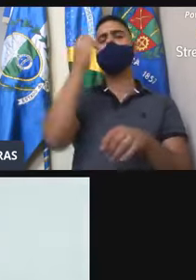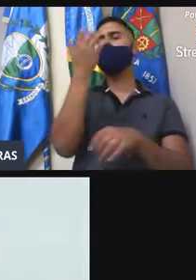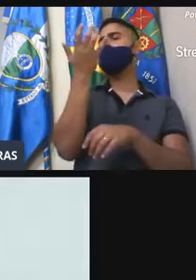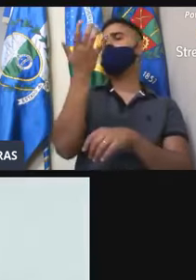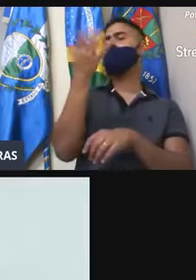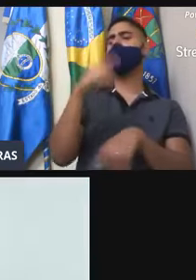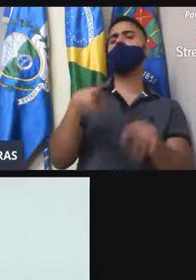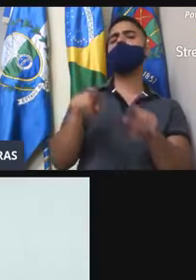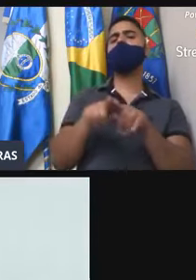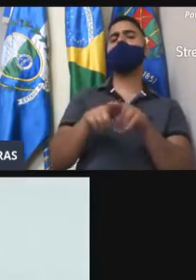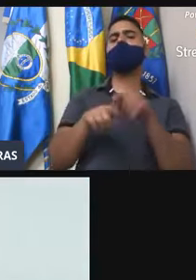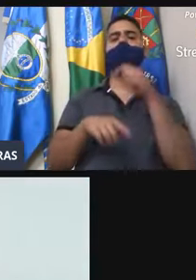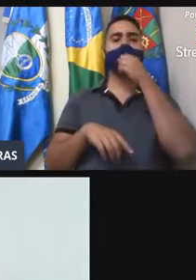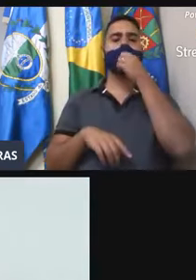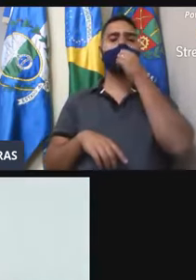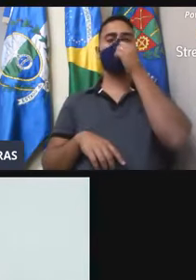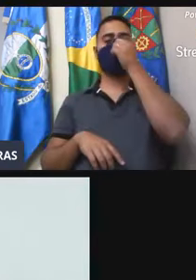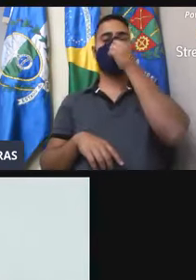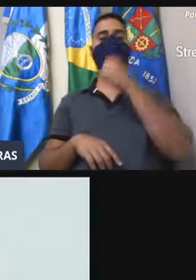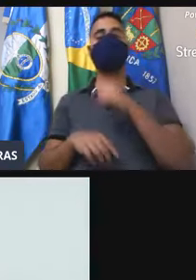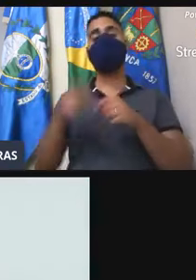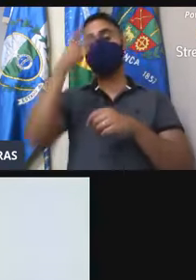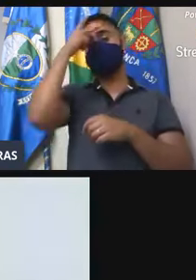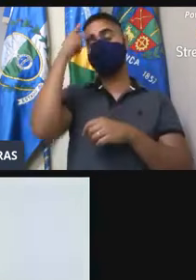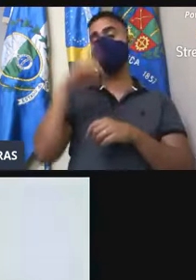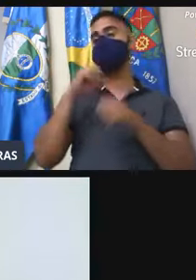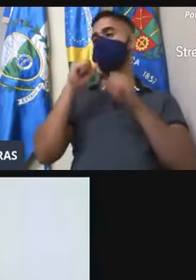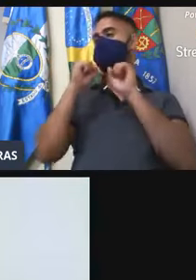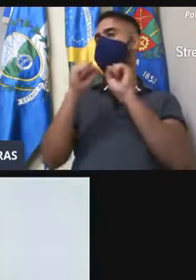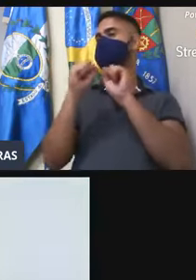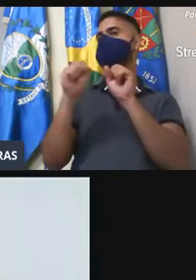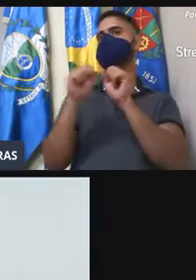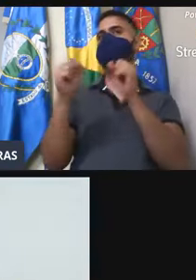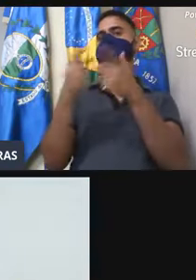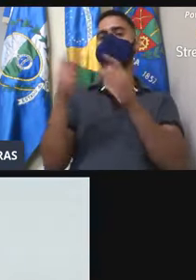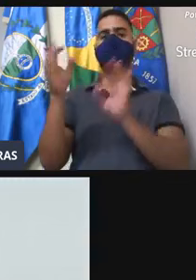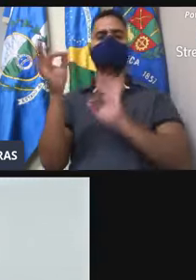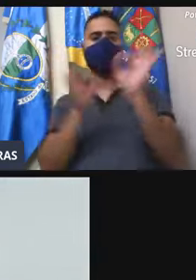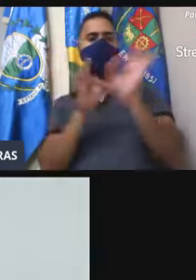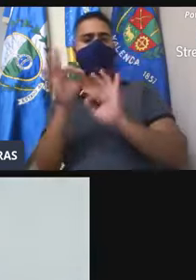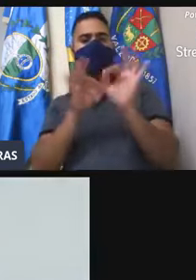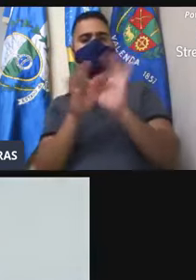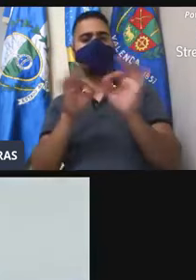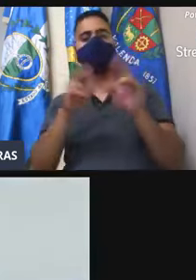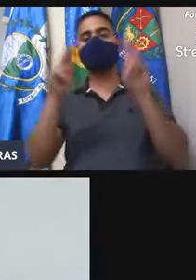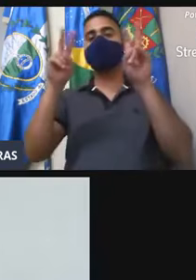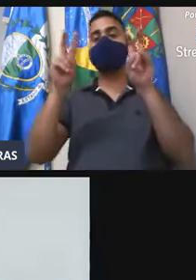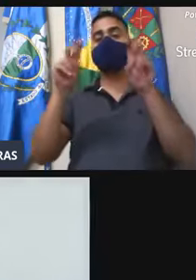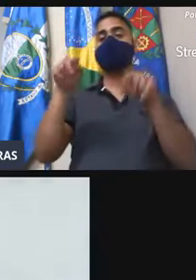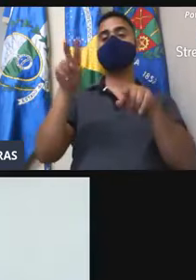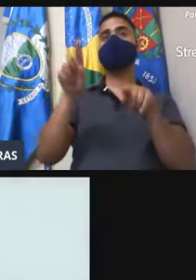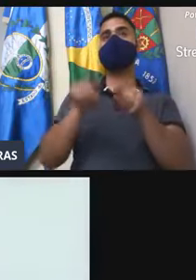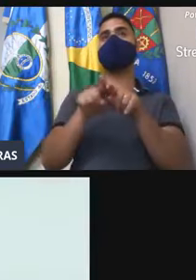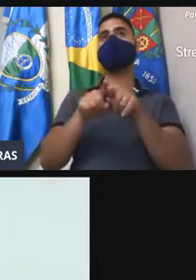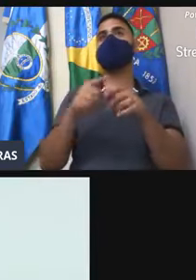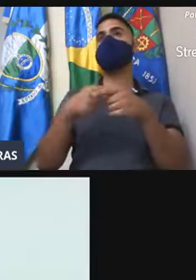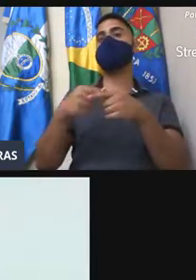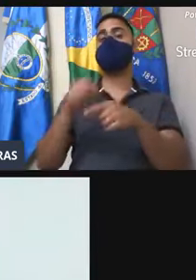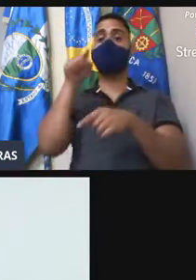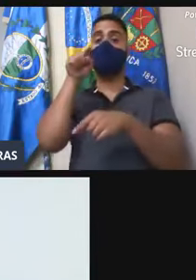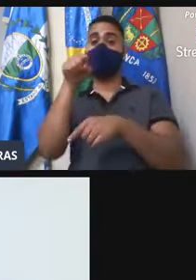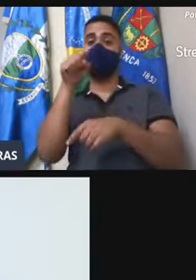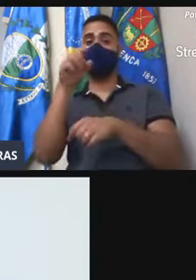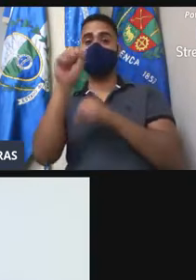uma decisão das pessoas que têm o poder aqui de organizar esse tema na cidade. Para vocês da